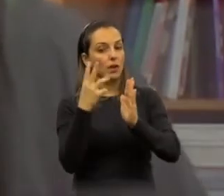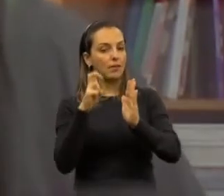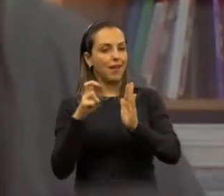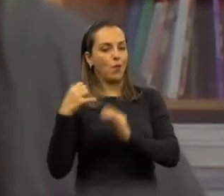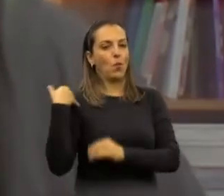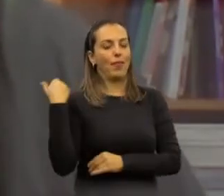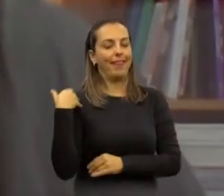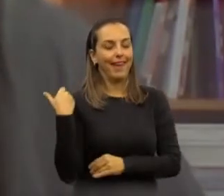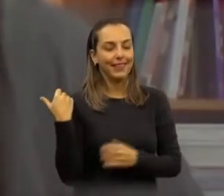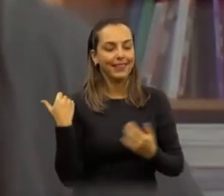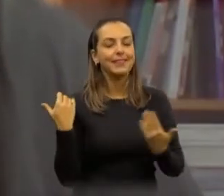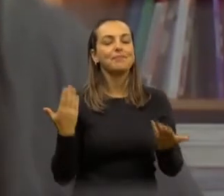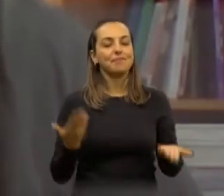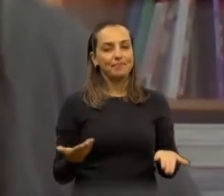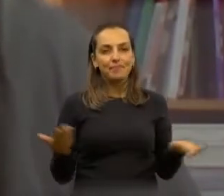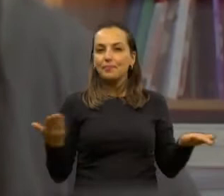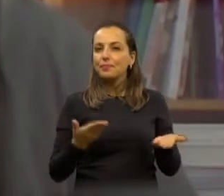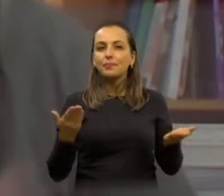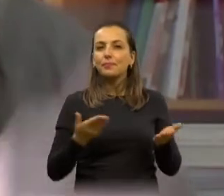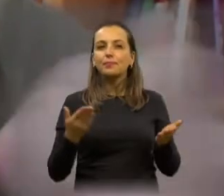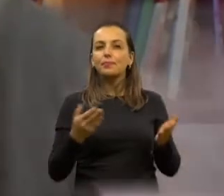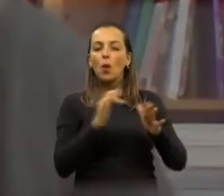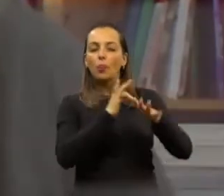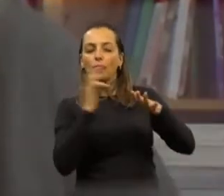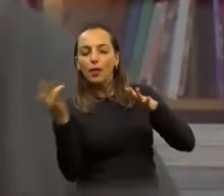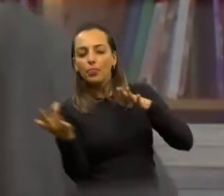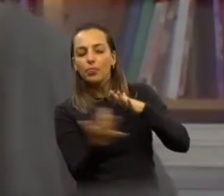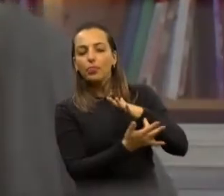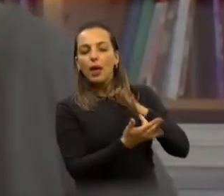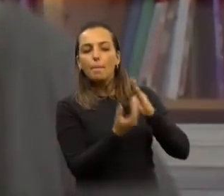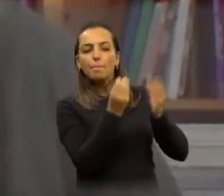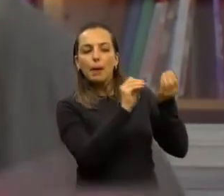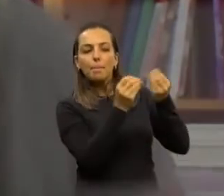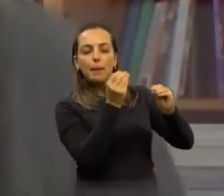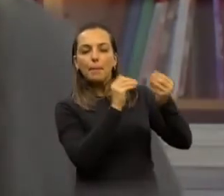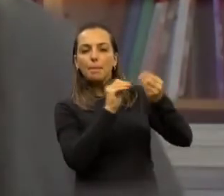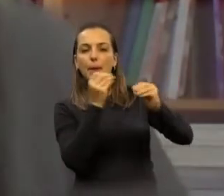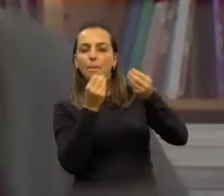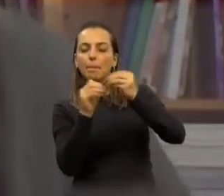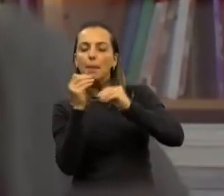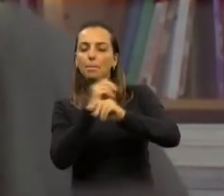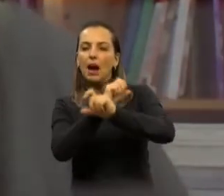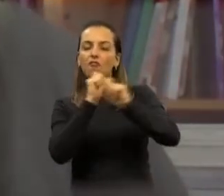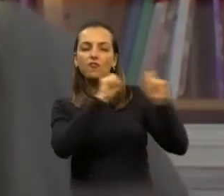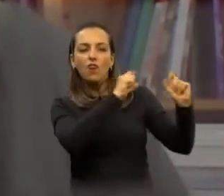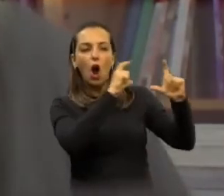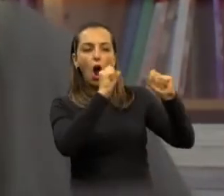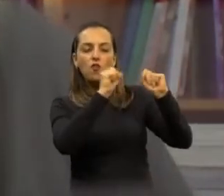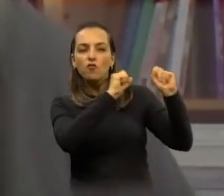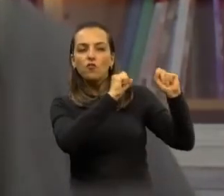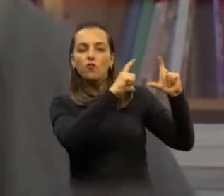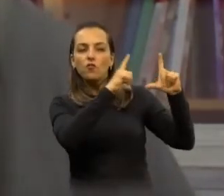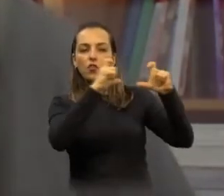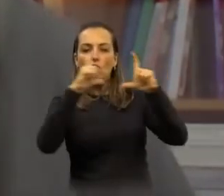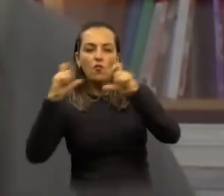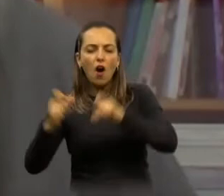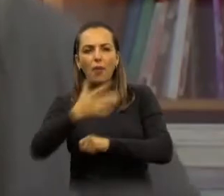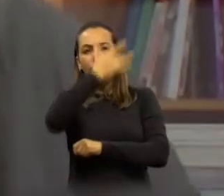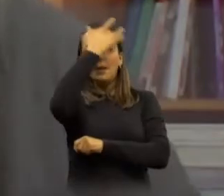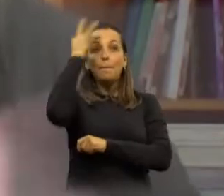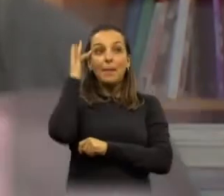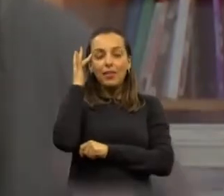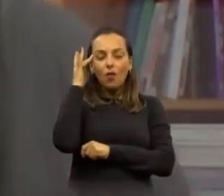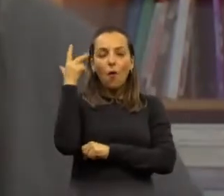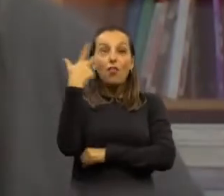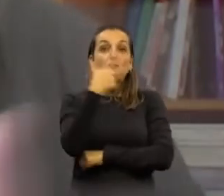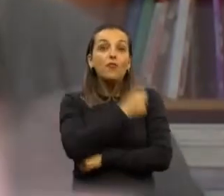anos. Então, hoje as nossas redes sociais, né, desde o dia de ontem, na verdade, foi inundada por fotos de pessoas que